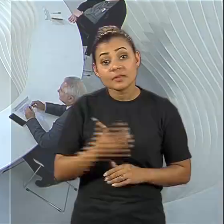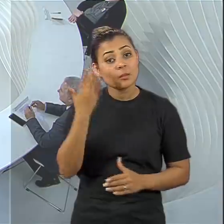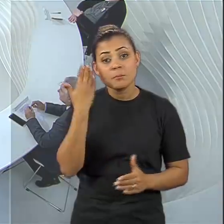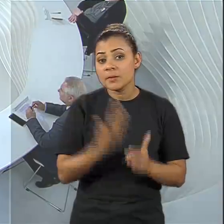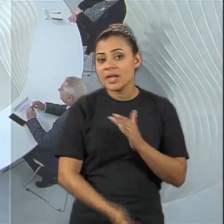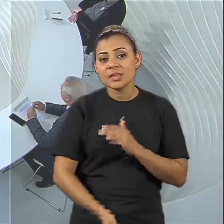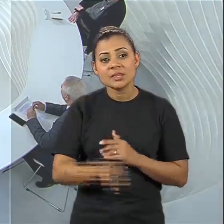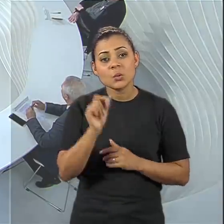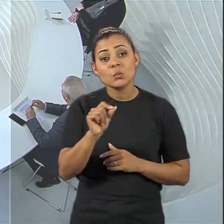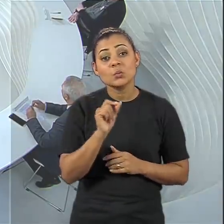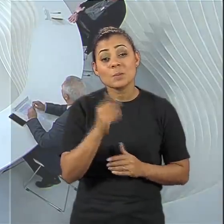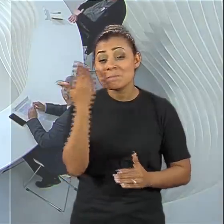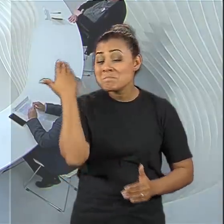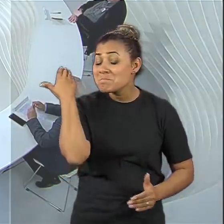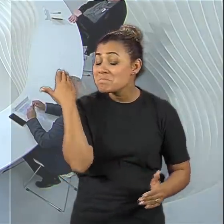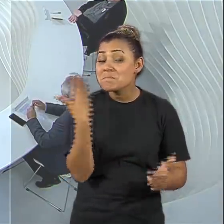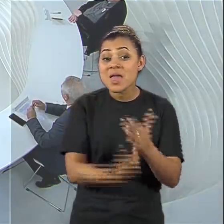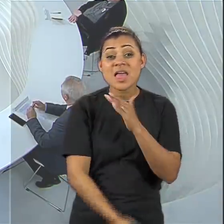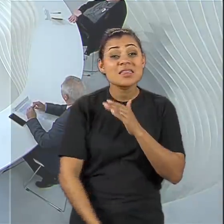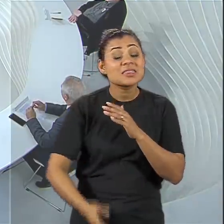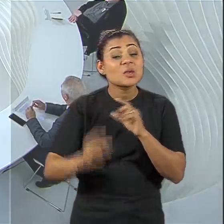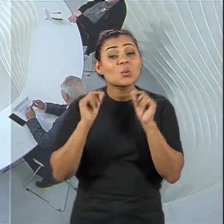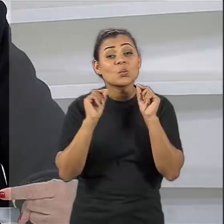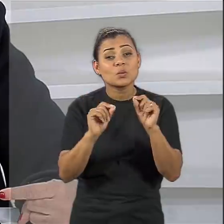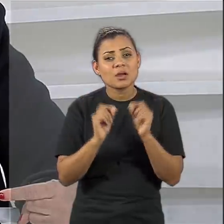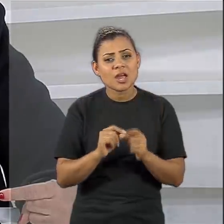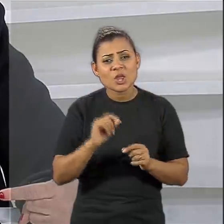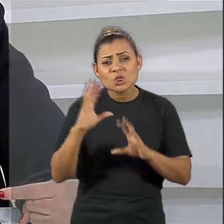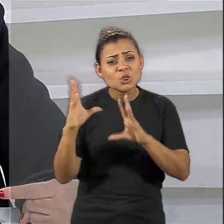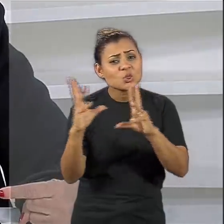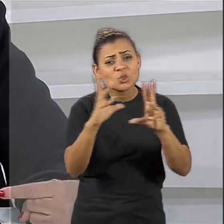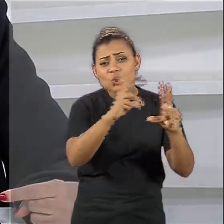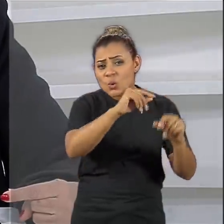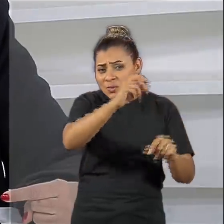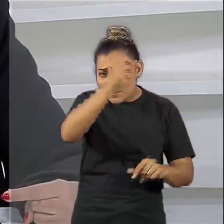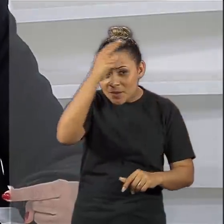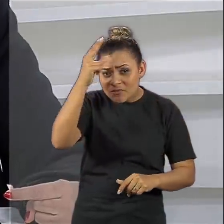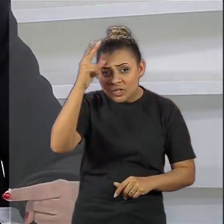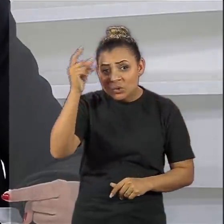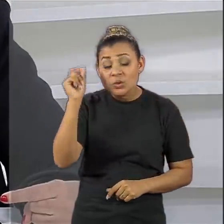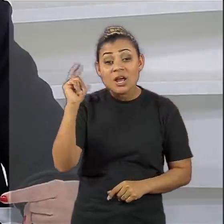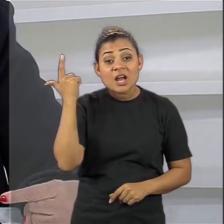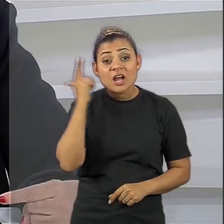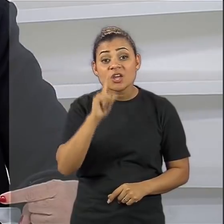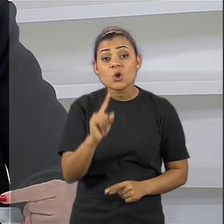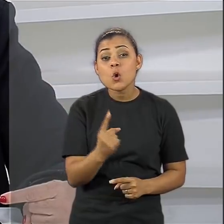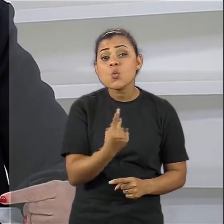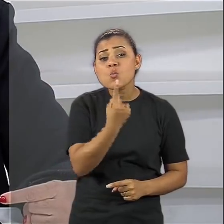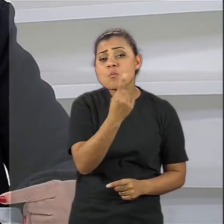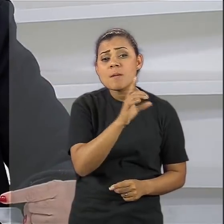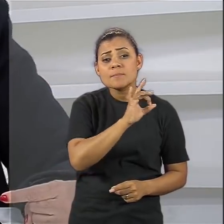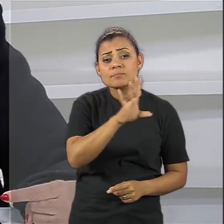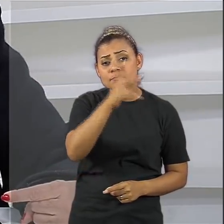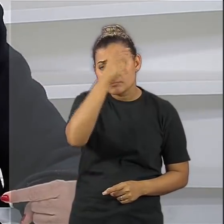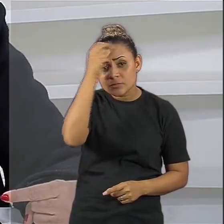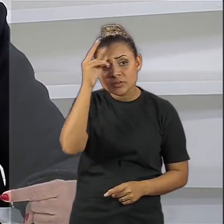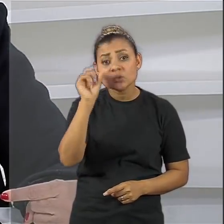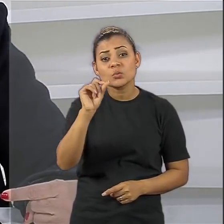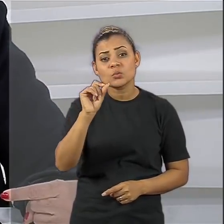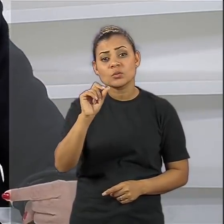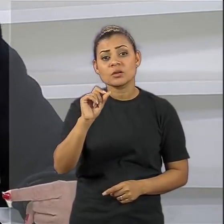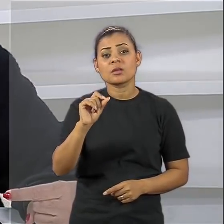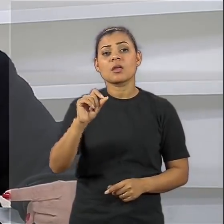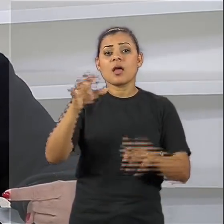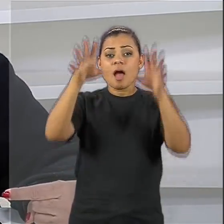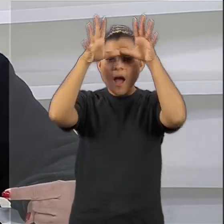60% Ele perdeu de todas as prefeituras de capitais, ele ganhou numa, que foi no Acre.